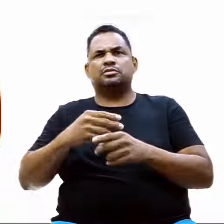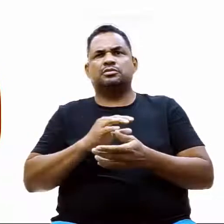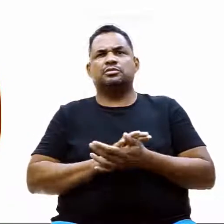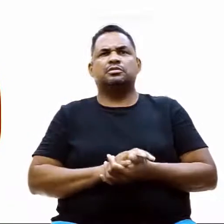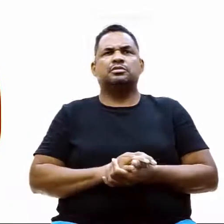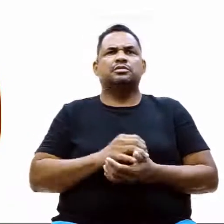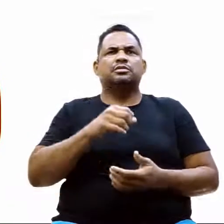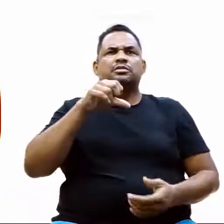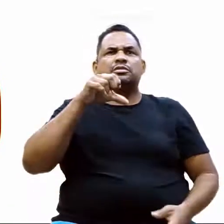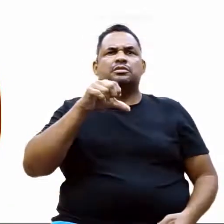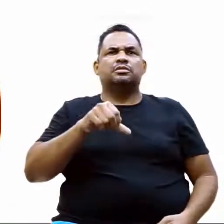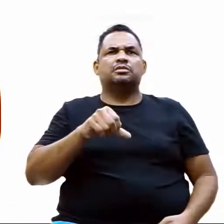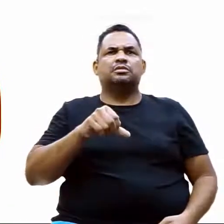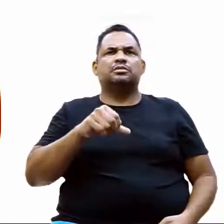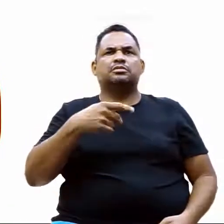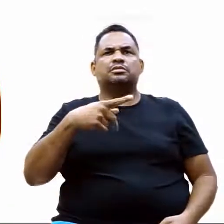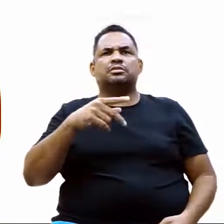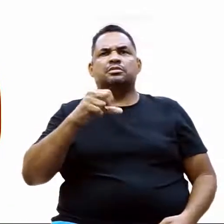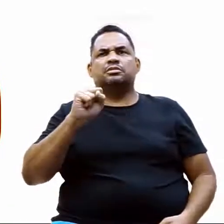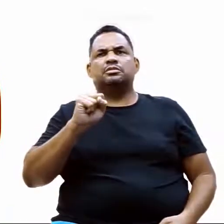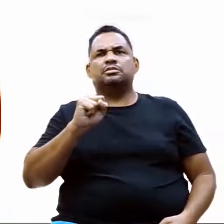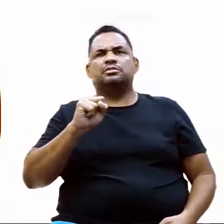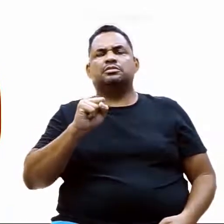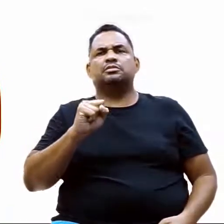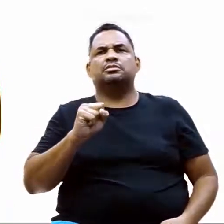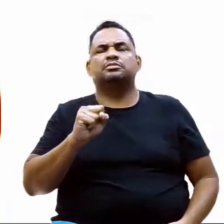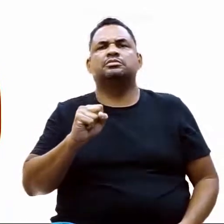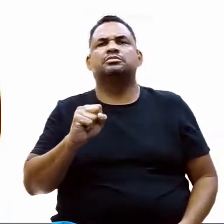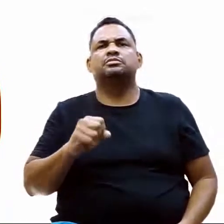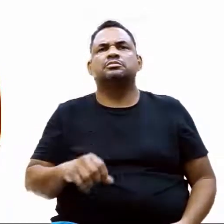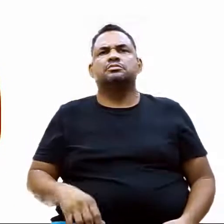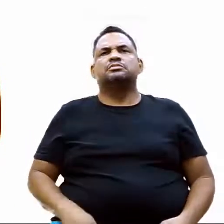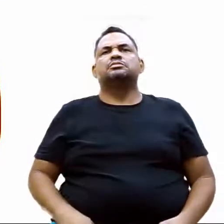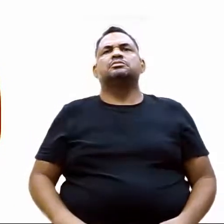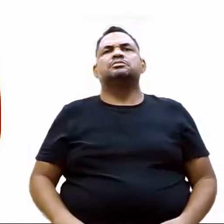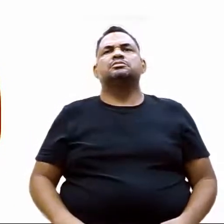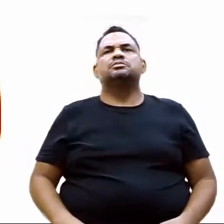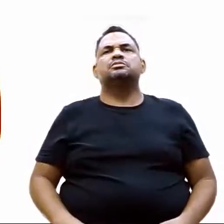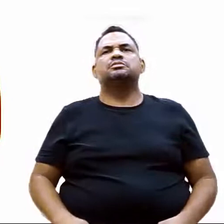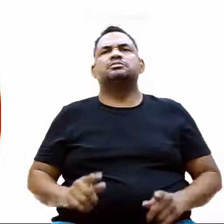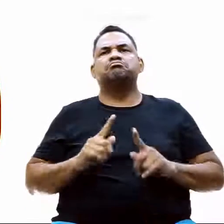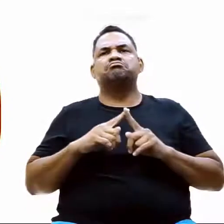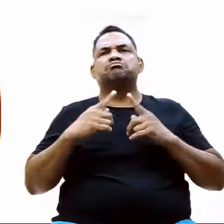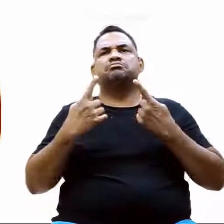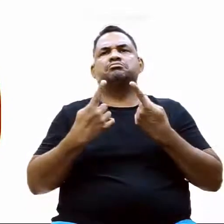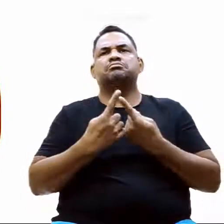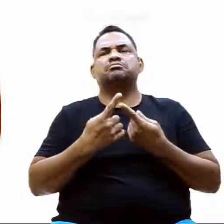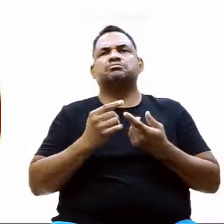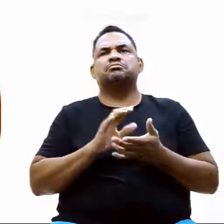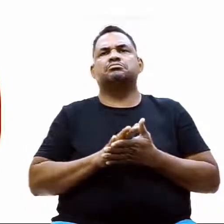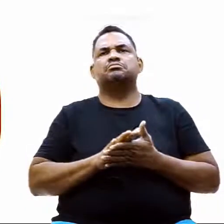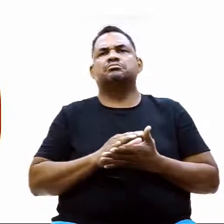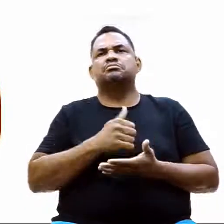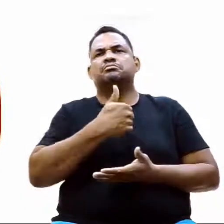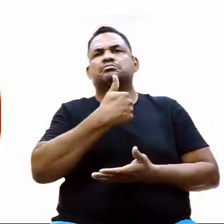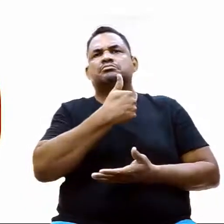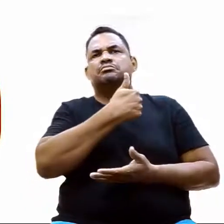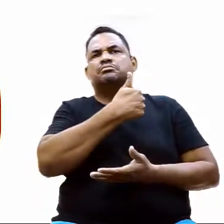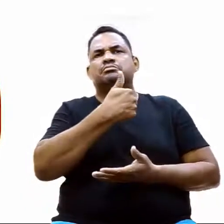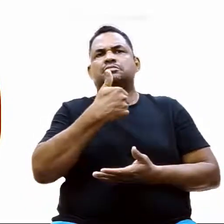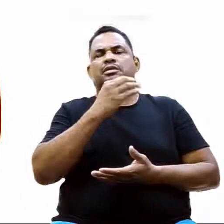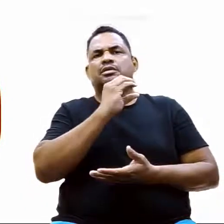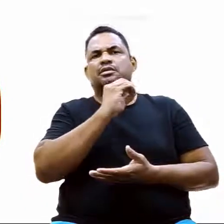eu encontrei 2 de hidrogênio, 16 de oxigênio. E, no geral, eu resolvi pegar 100 gramas de